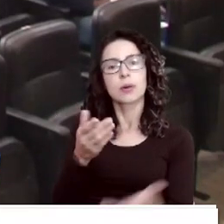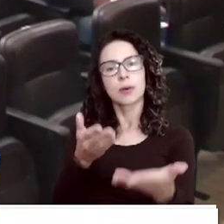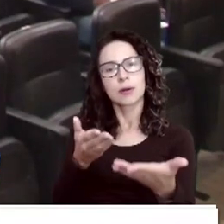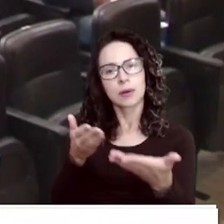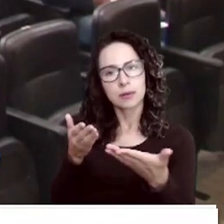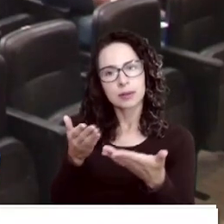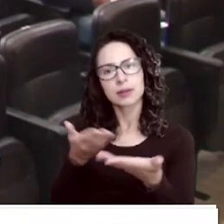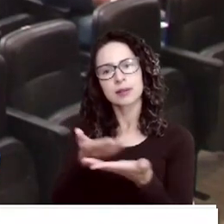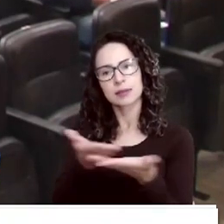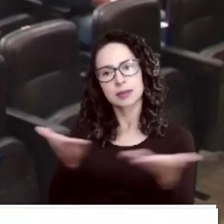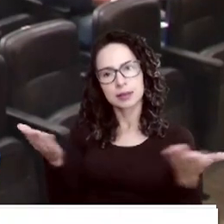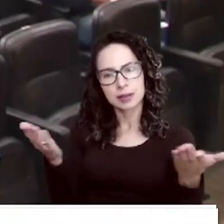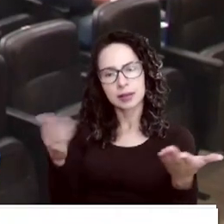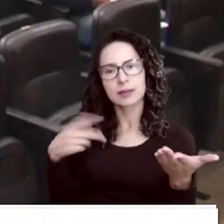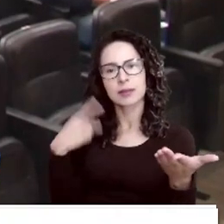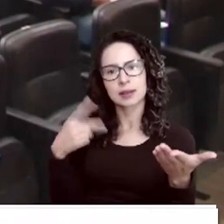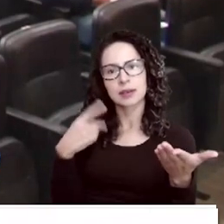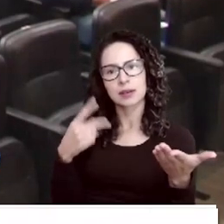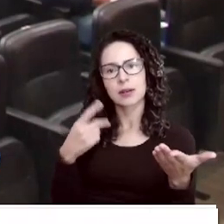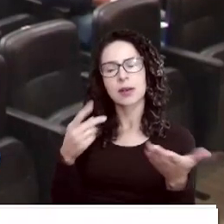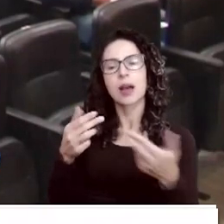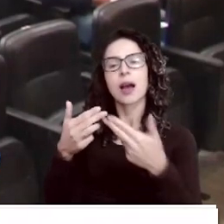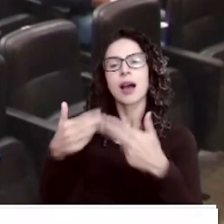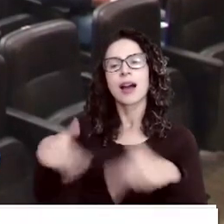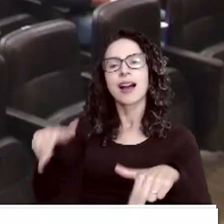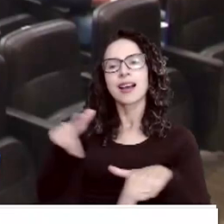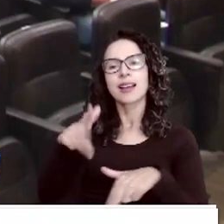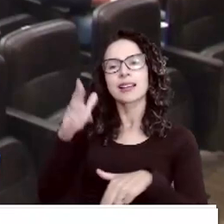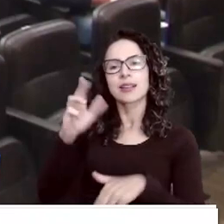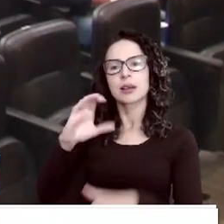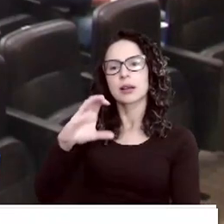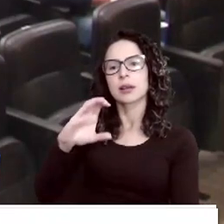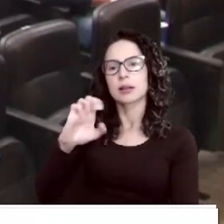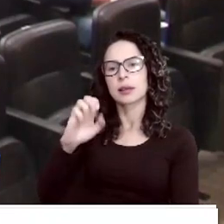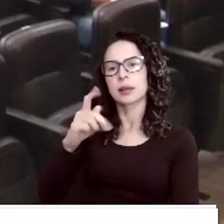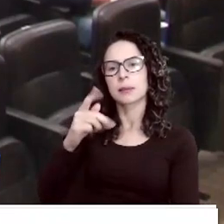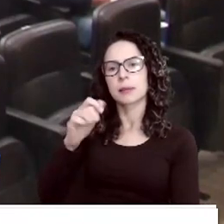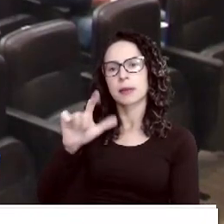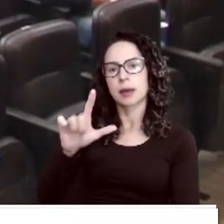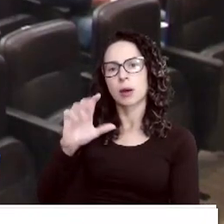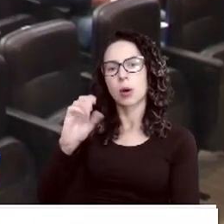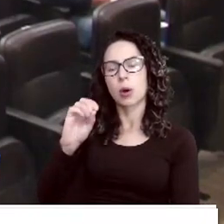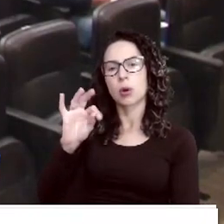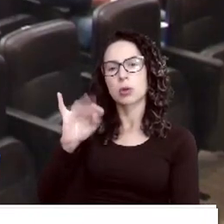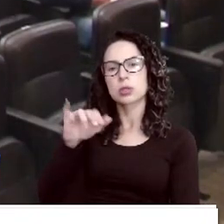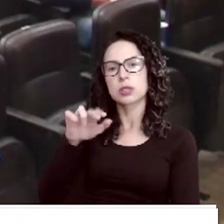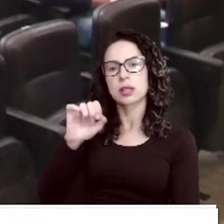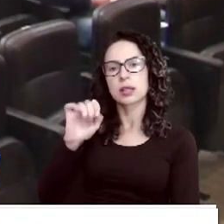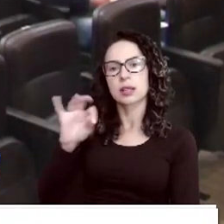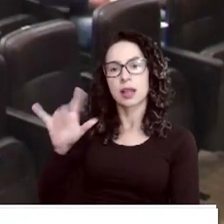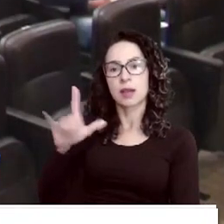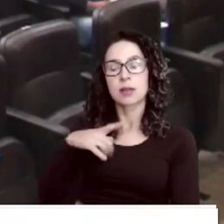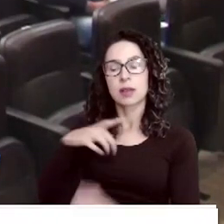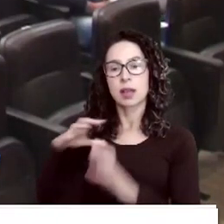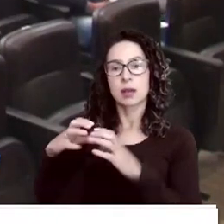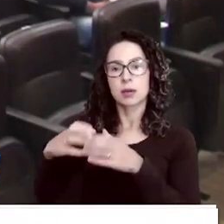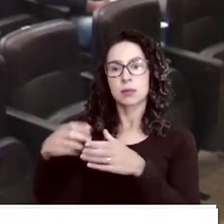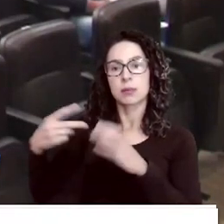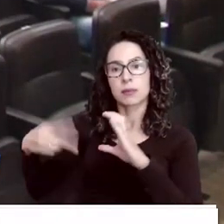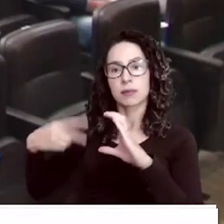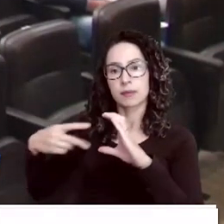colegas vereadores para a inauguração do CEPEL do Continental, que tem uma participação da Câmara Municipal,